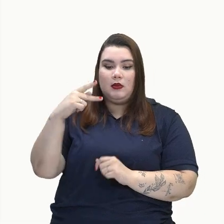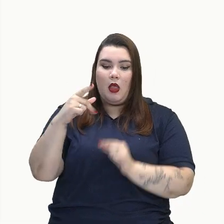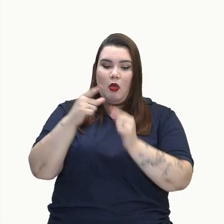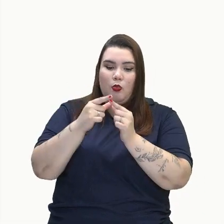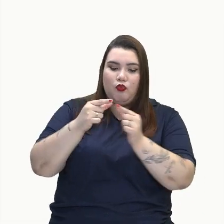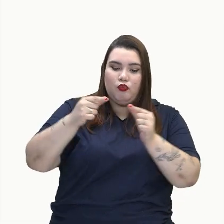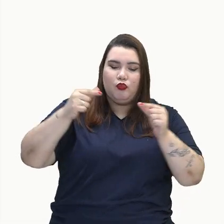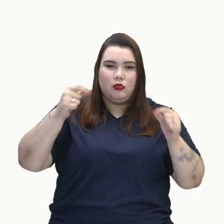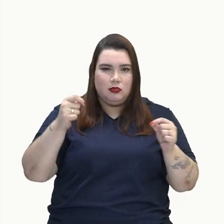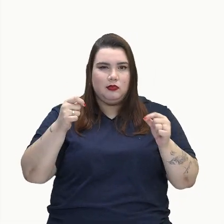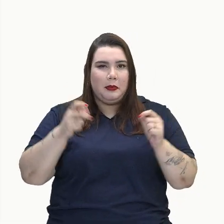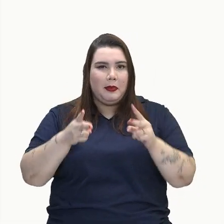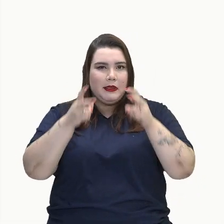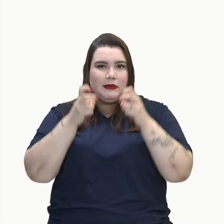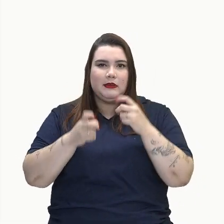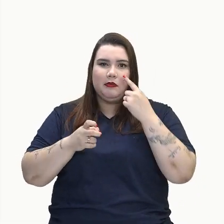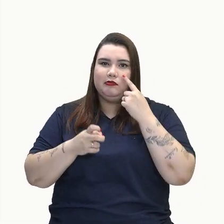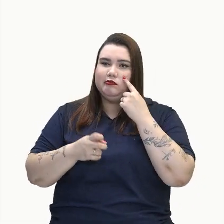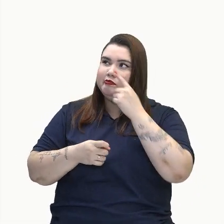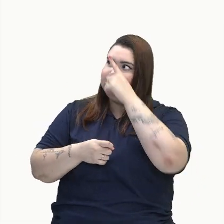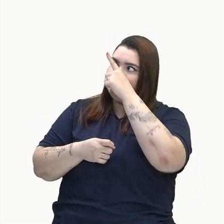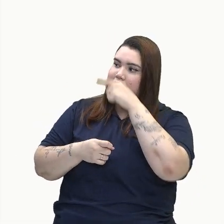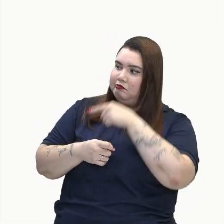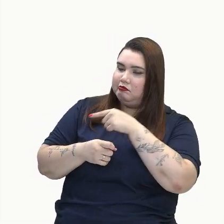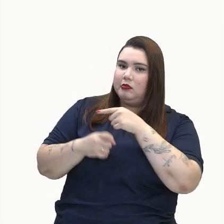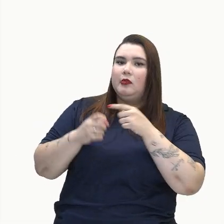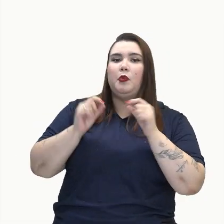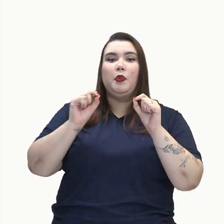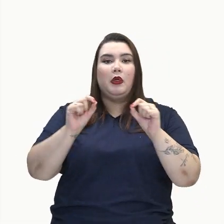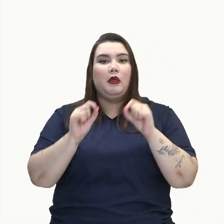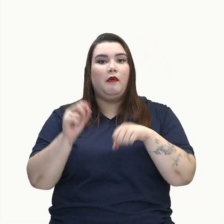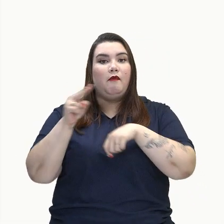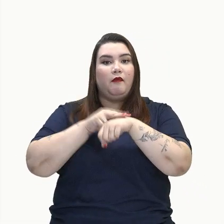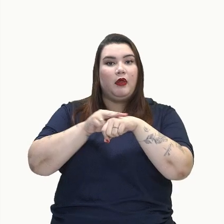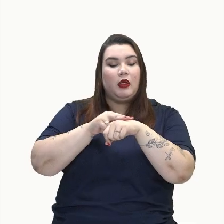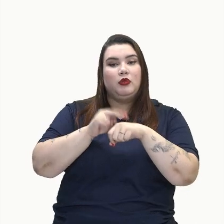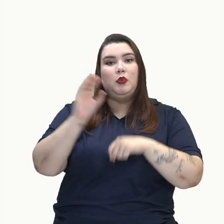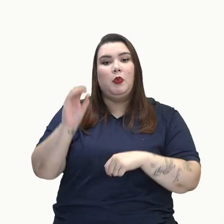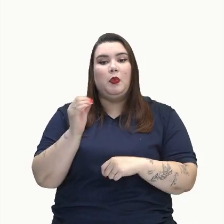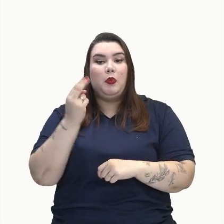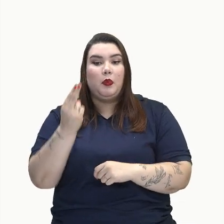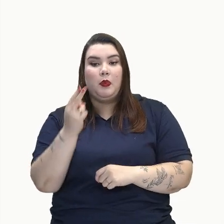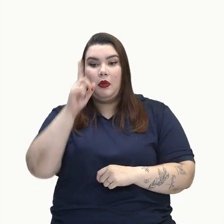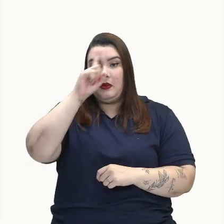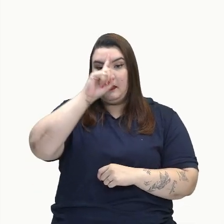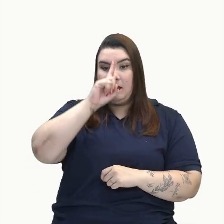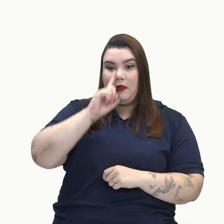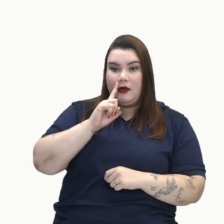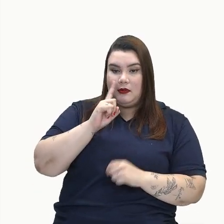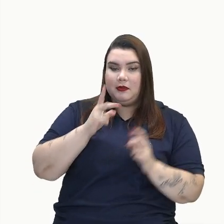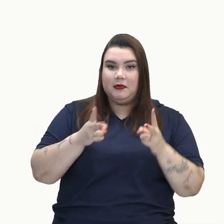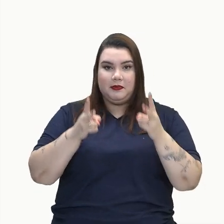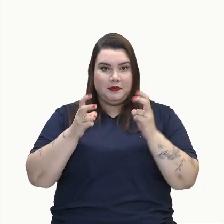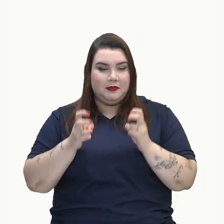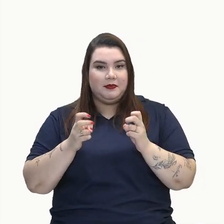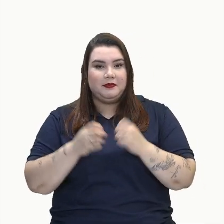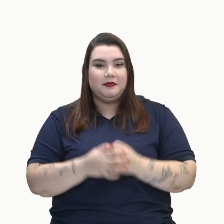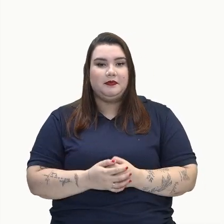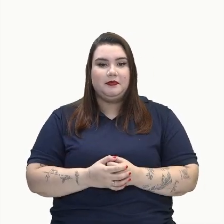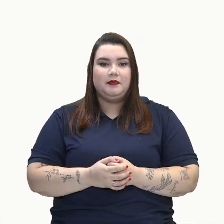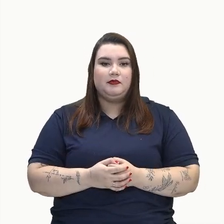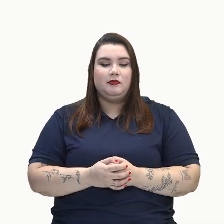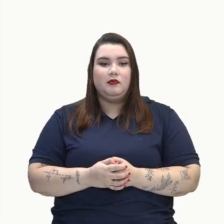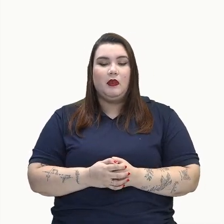ela também pode apresentar ou uma coloração verde ou uma coloração amarela, como vocês podem visualizar.